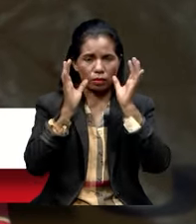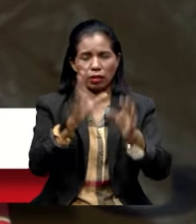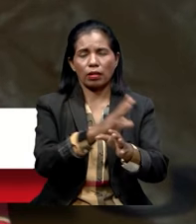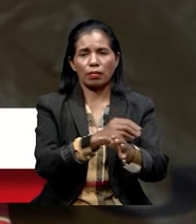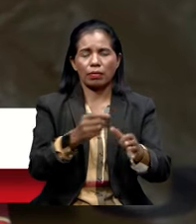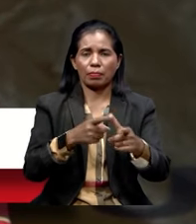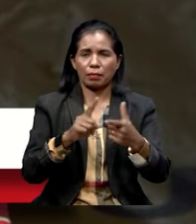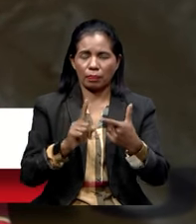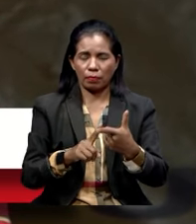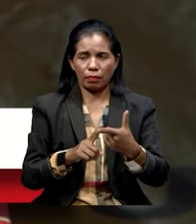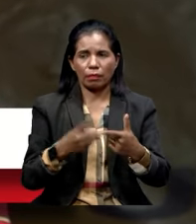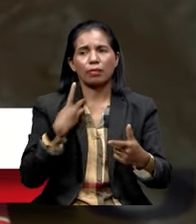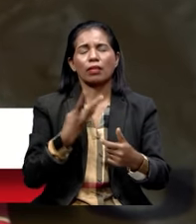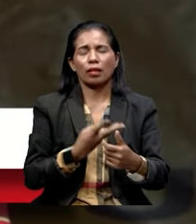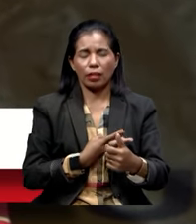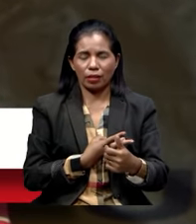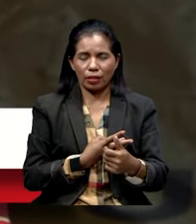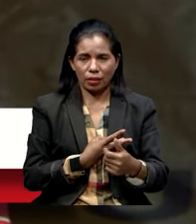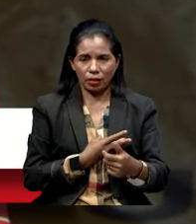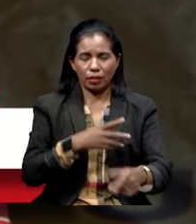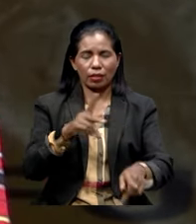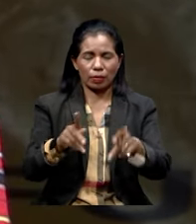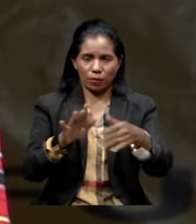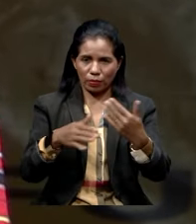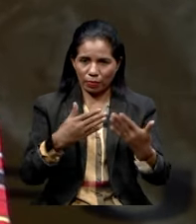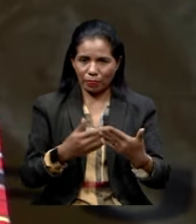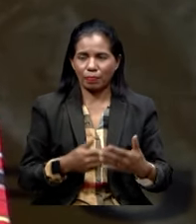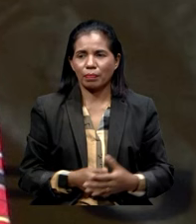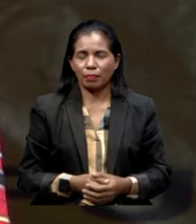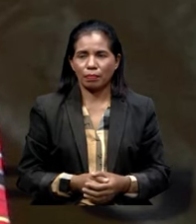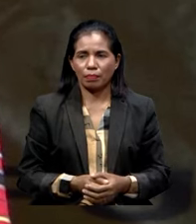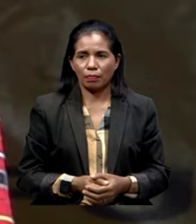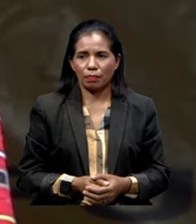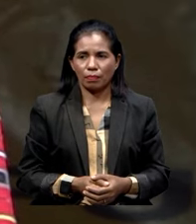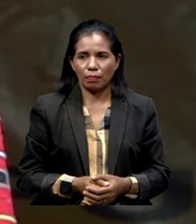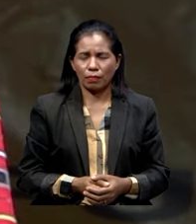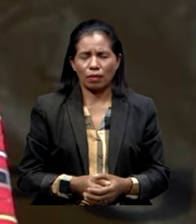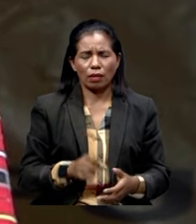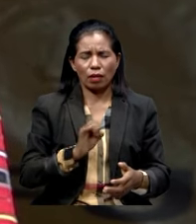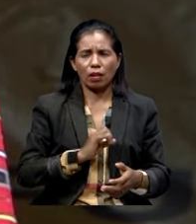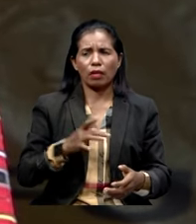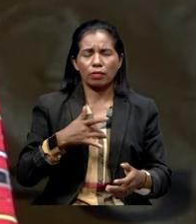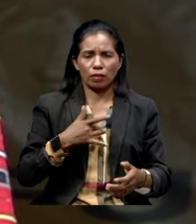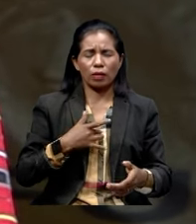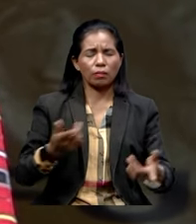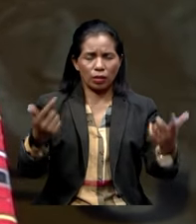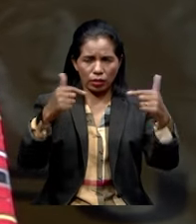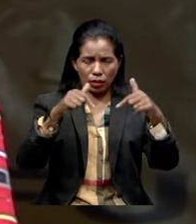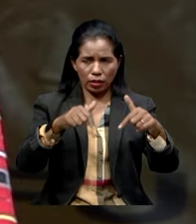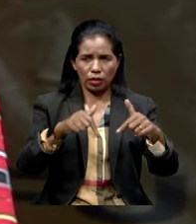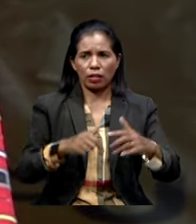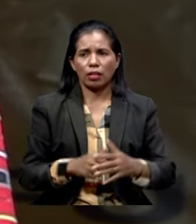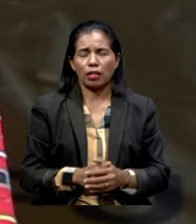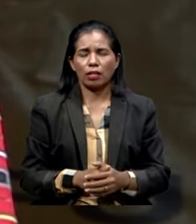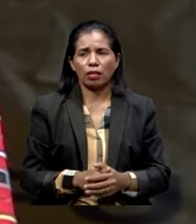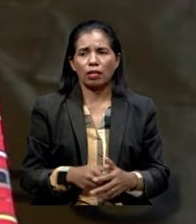a reconciliação também com o povo indonésio. E quero aqui exprimir a